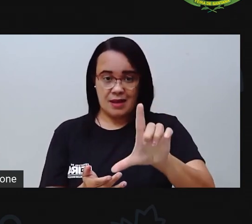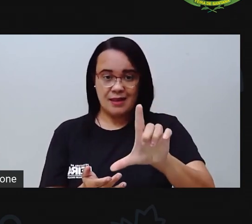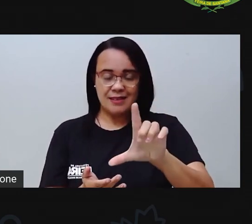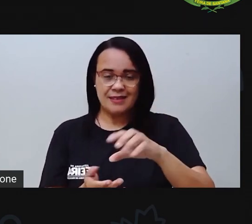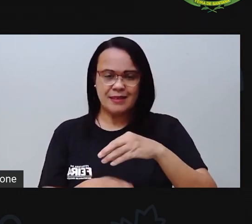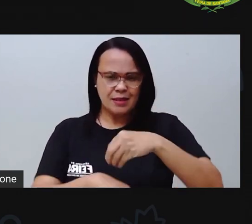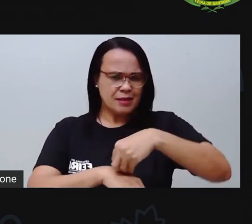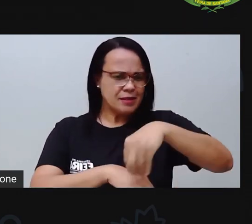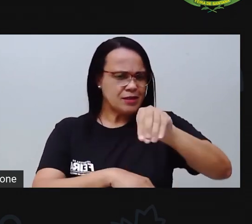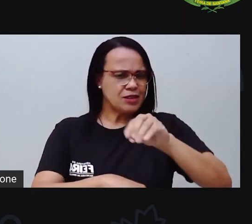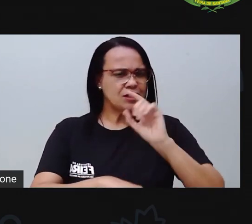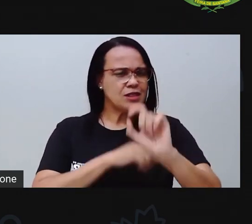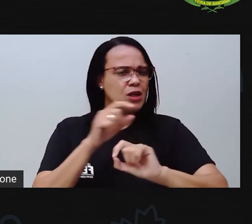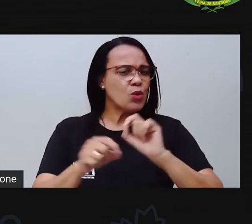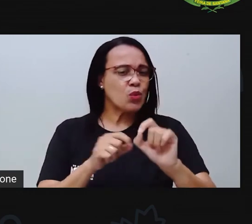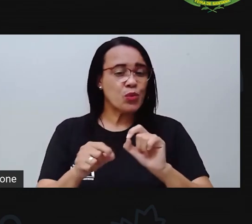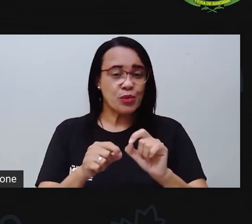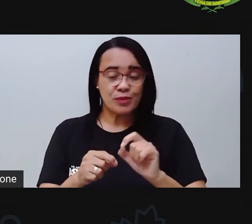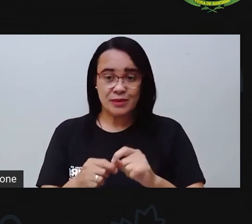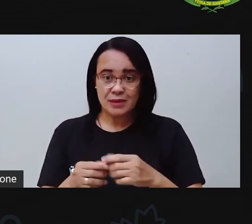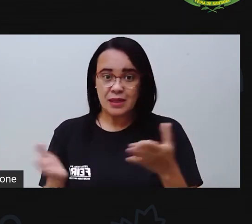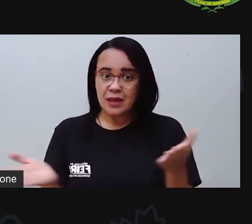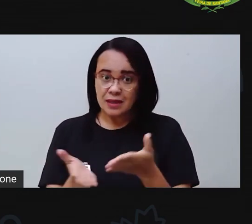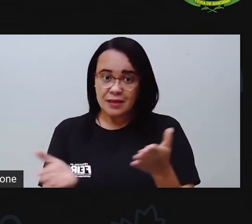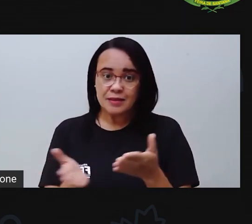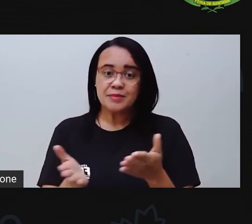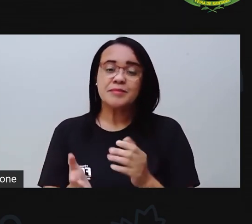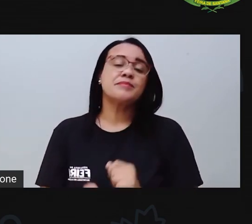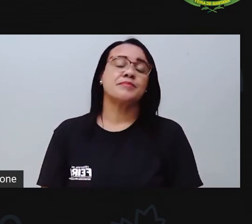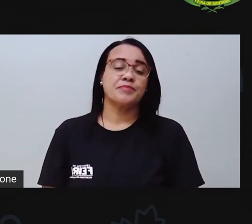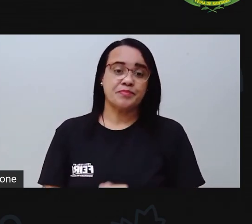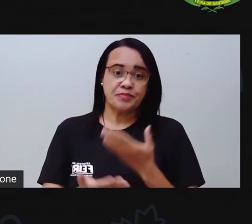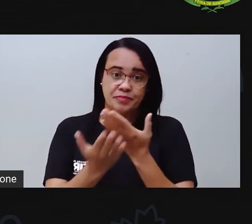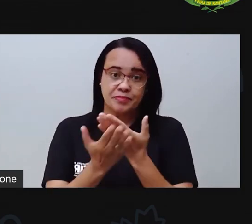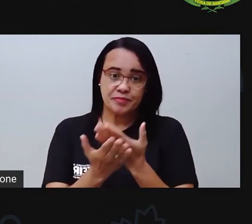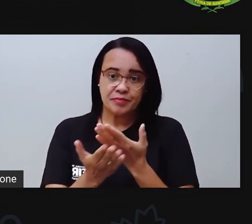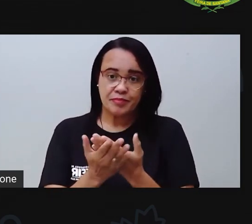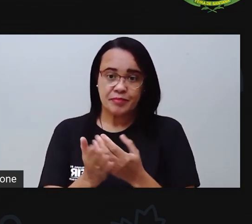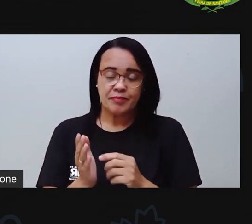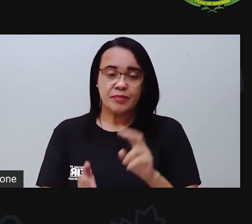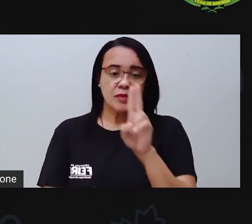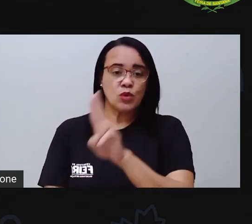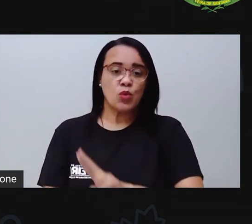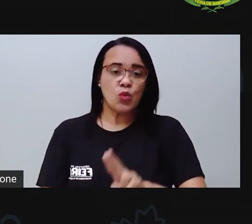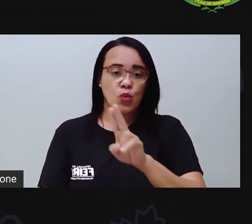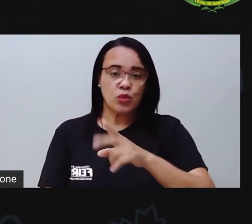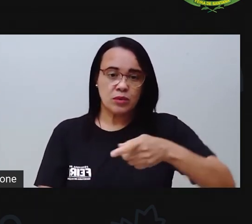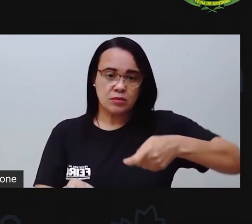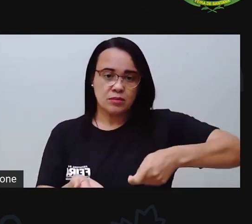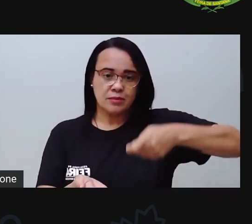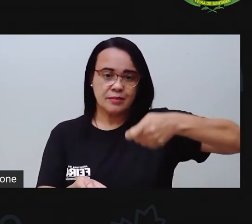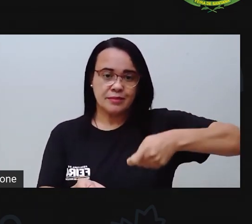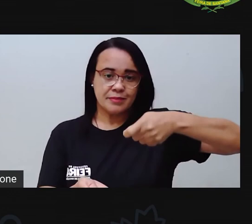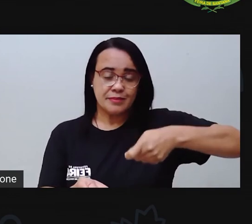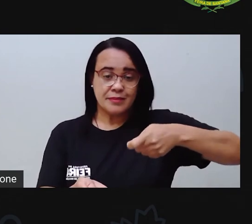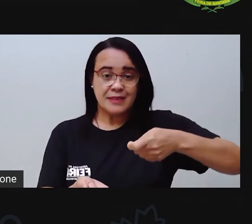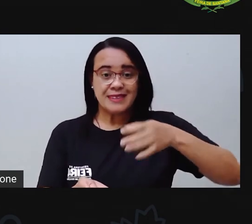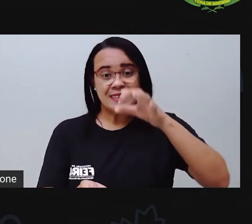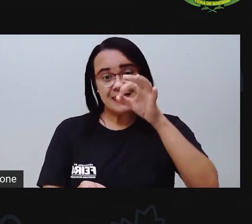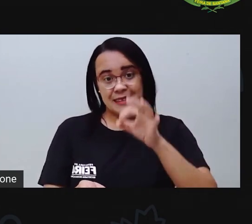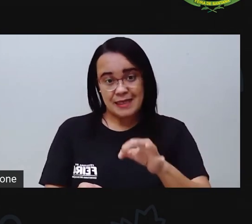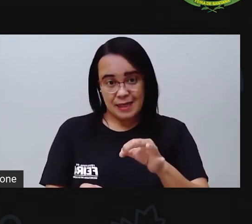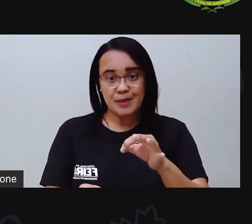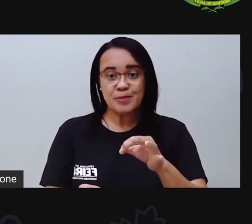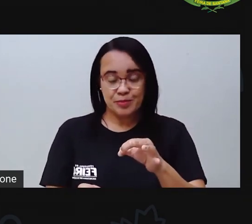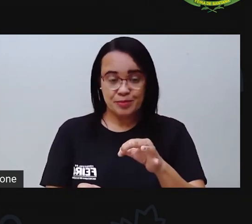vai dar para vocês? Aqui na nossa aula, a Pro está usando esse medidor, ó. Esse